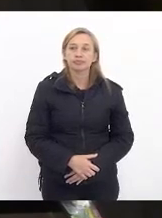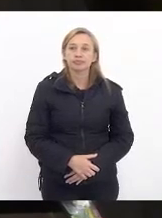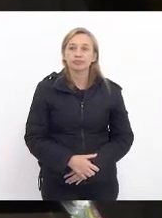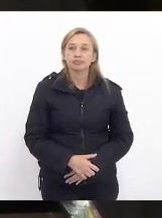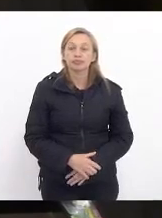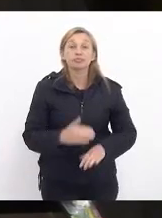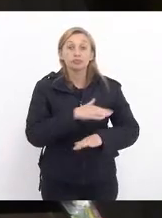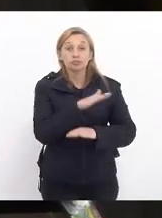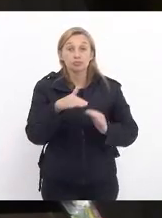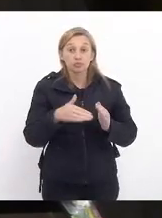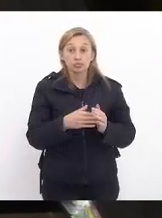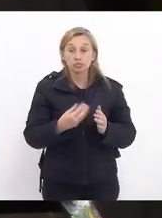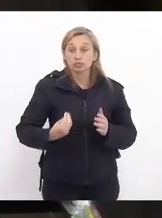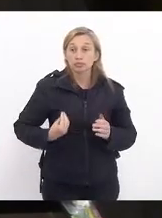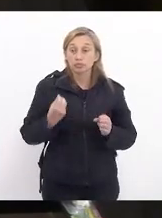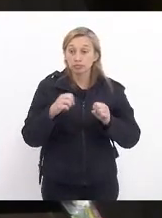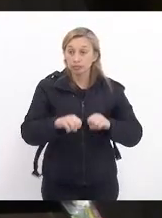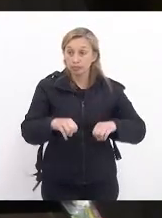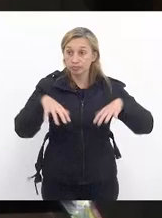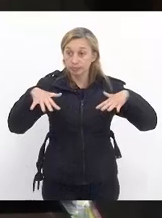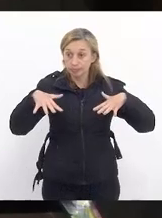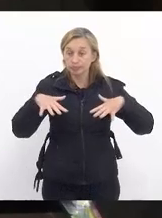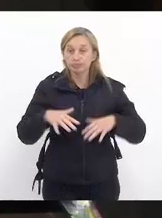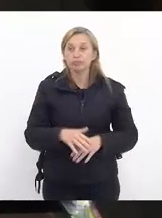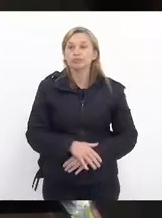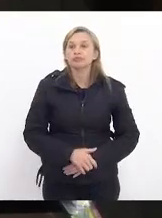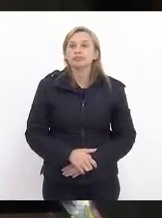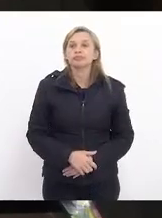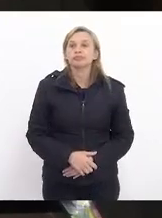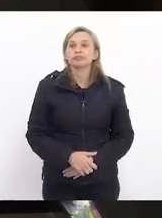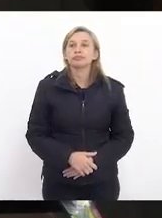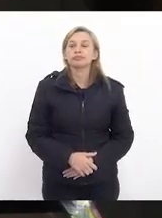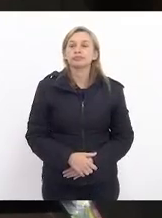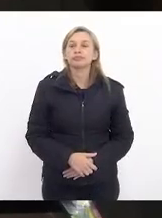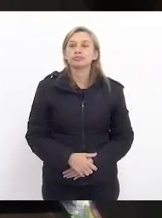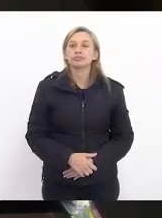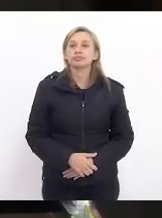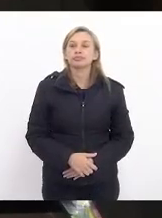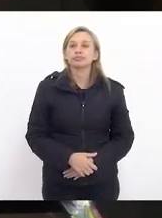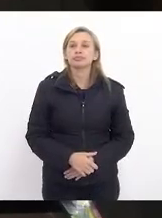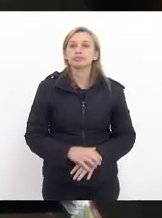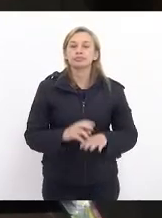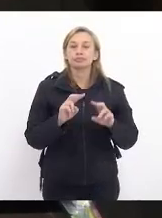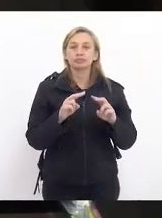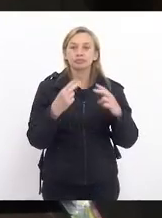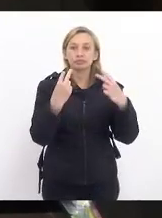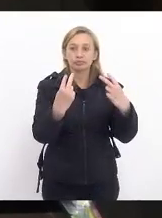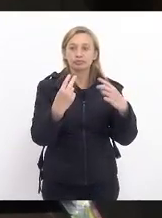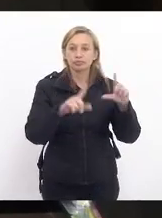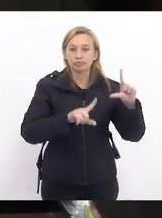em plenário chora e senhores telespectadores